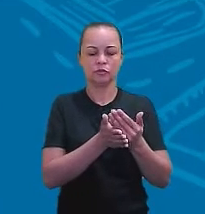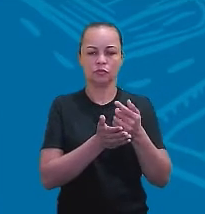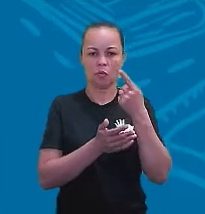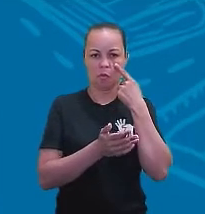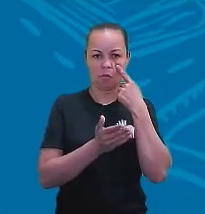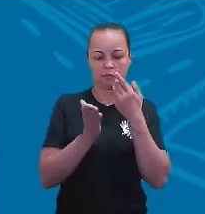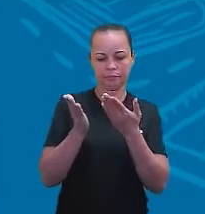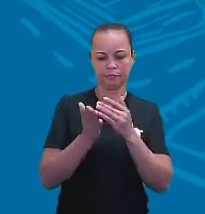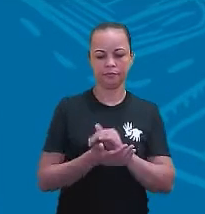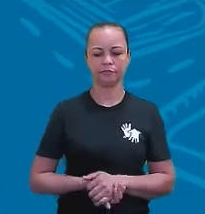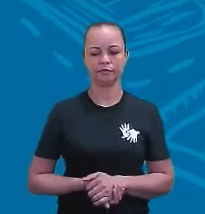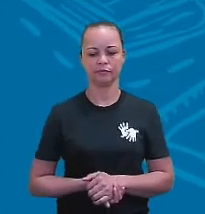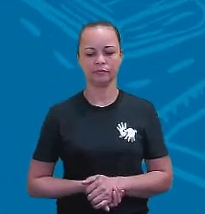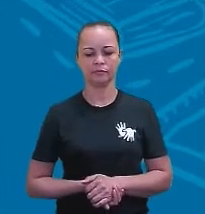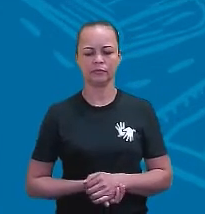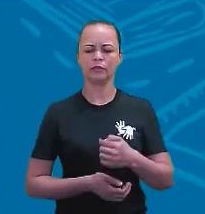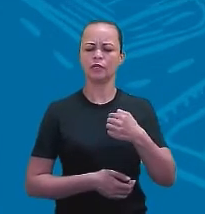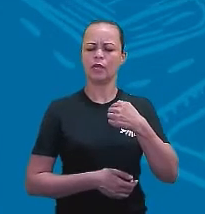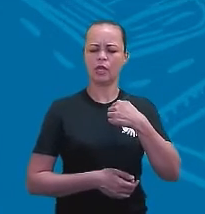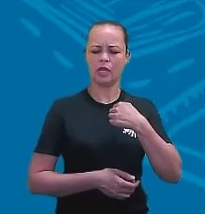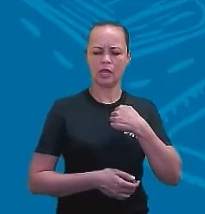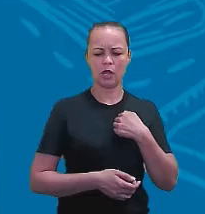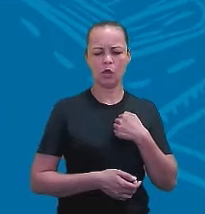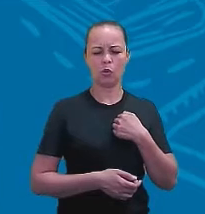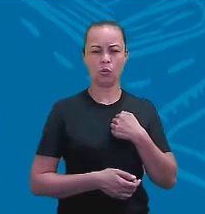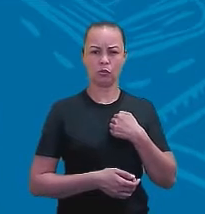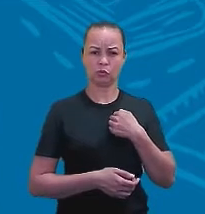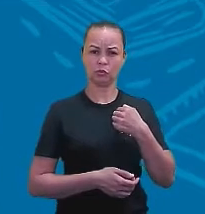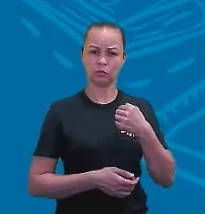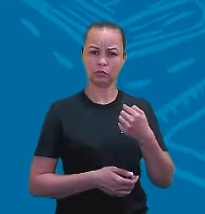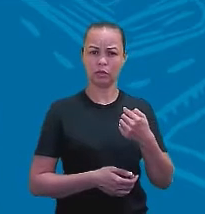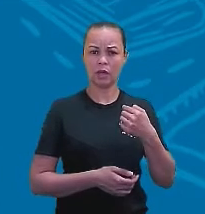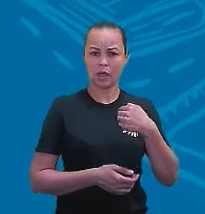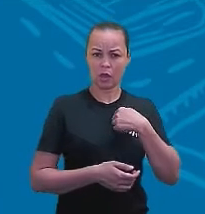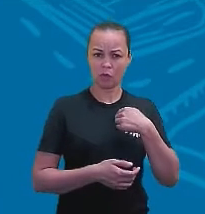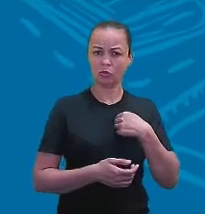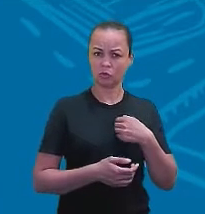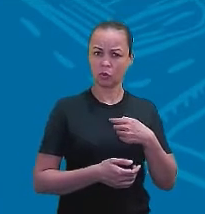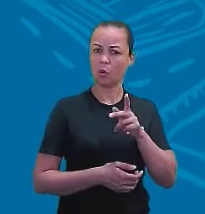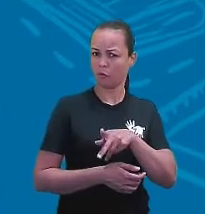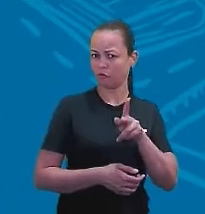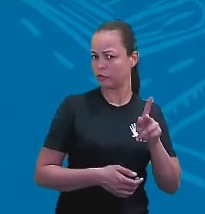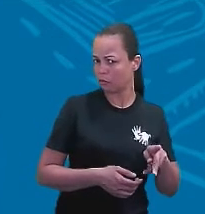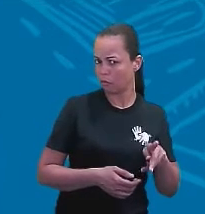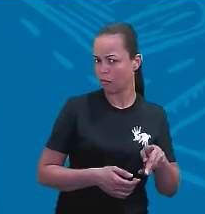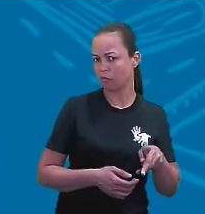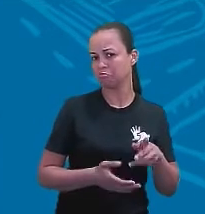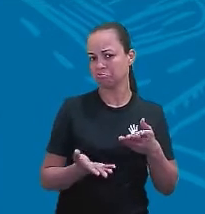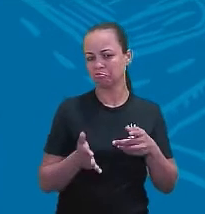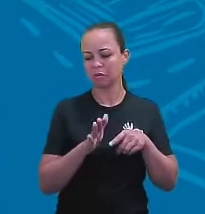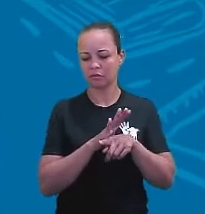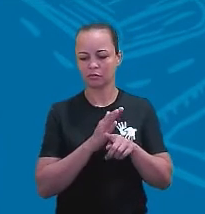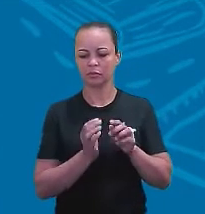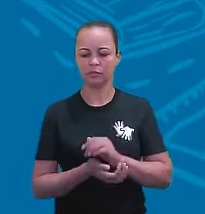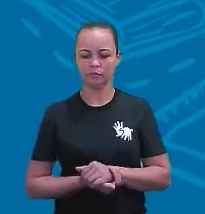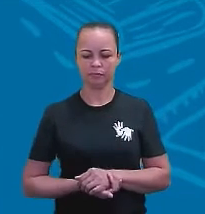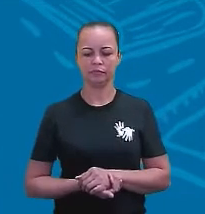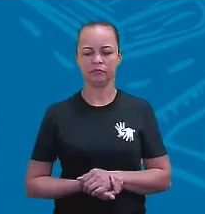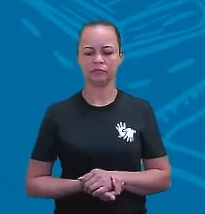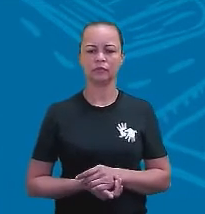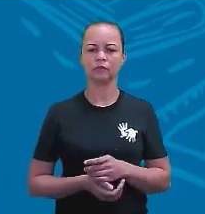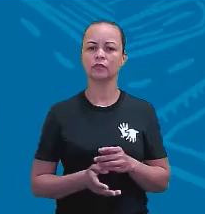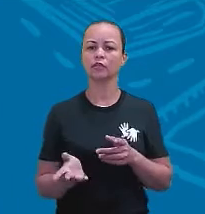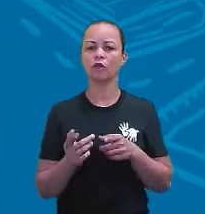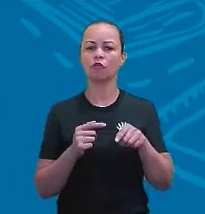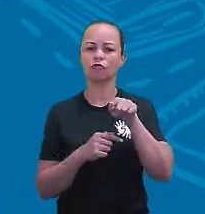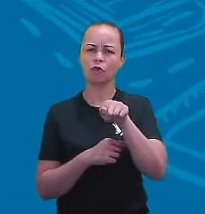primeira. Am I a teacher? Para perguntar, eu sou um professor ou eu sou uma professora? Are you a